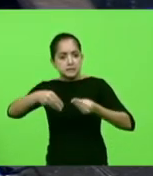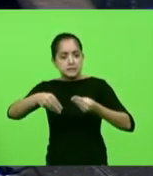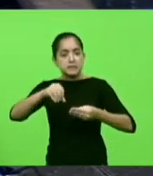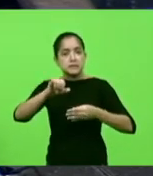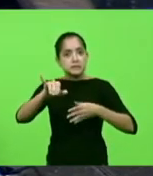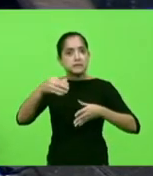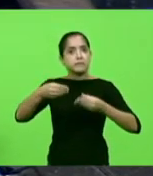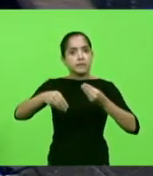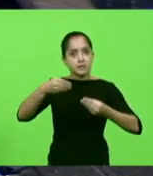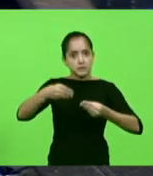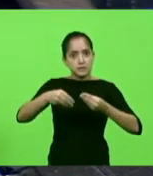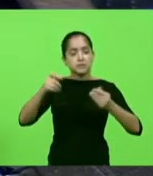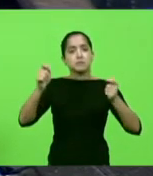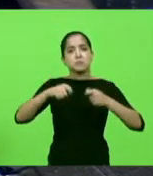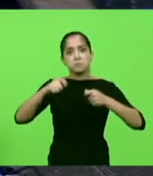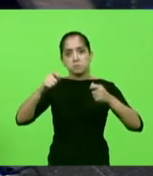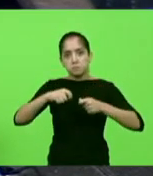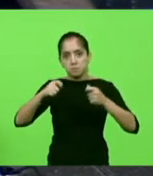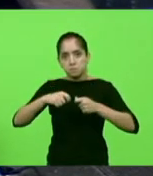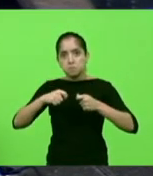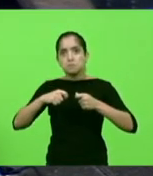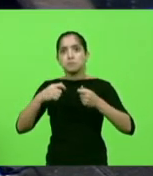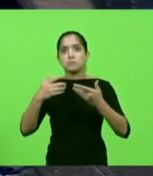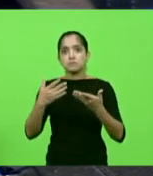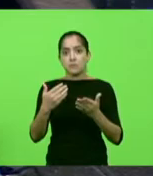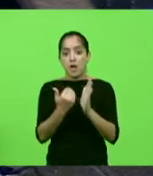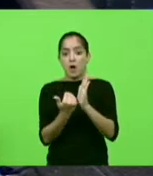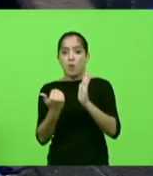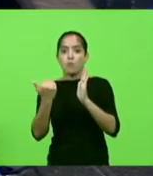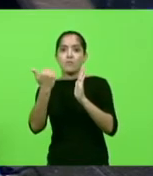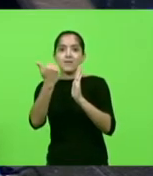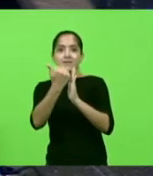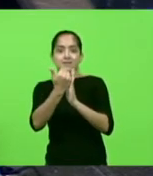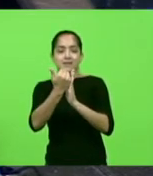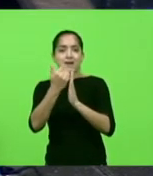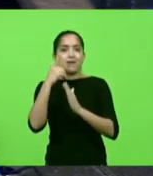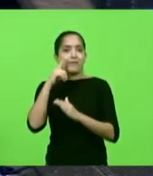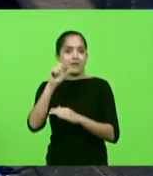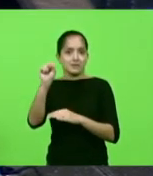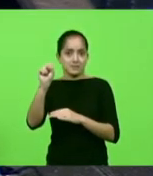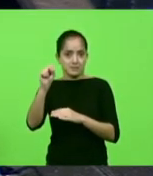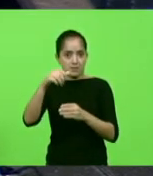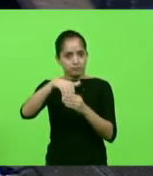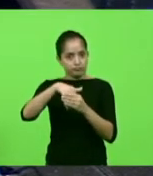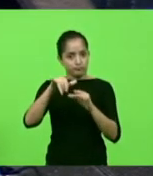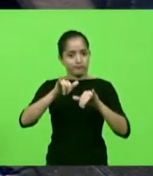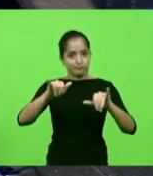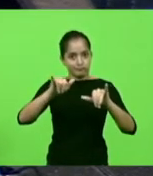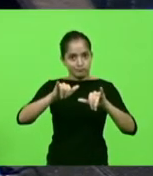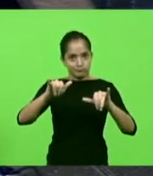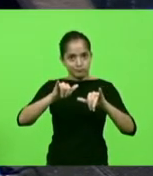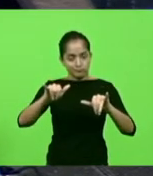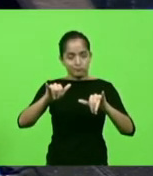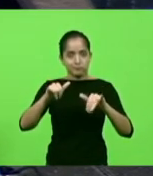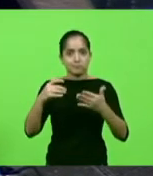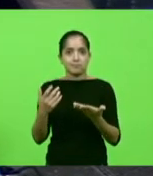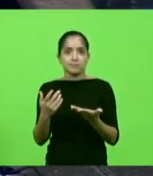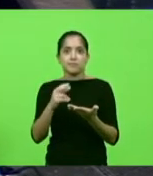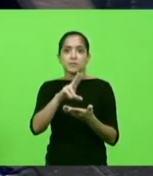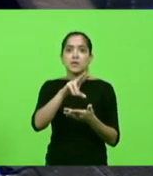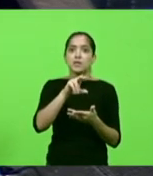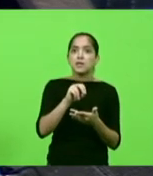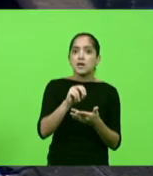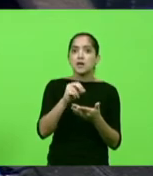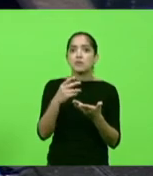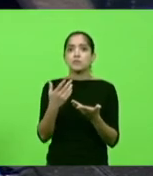Mas se o deputado for flexível, ele pode agradar a todos e aumentar suas chances de vitória na próxima eleição. Afinal, para que dizer um não entre